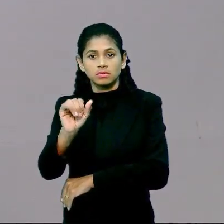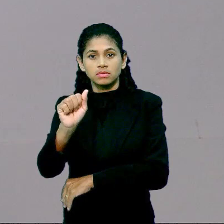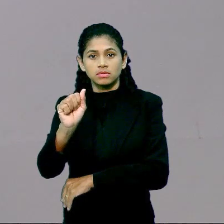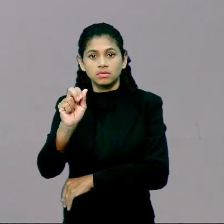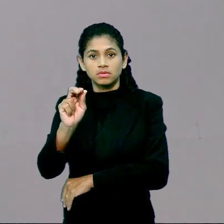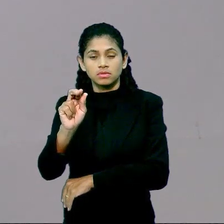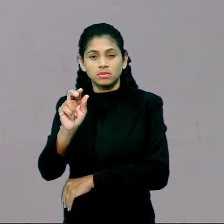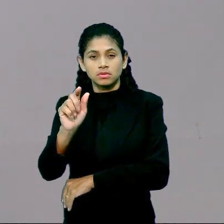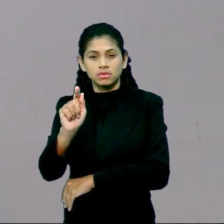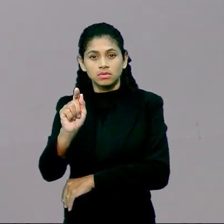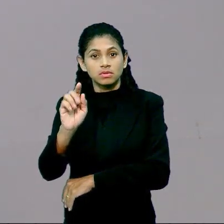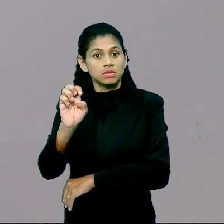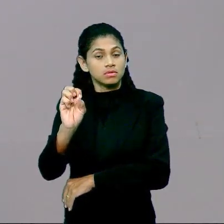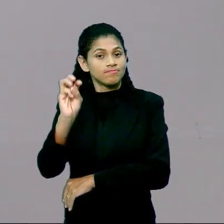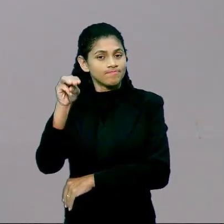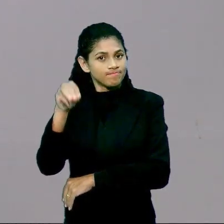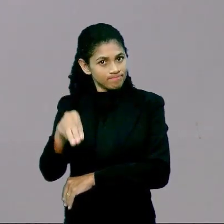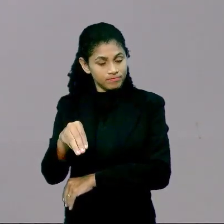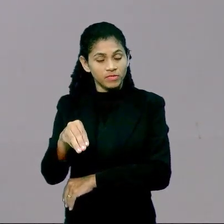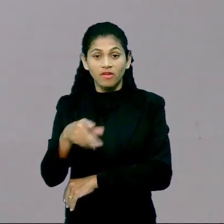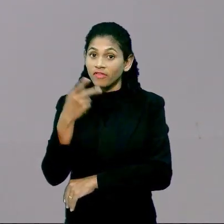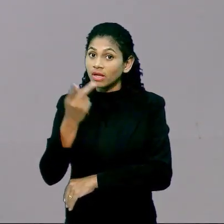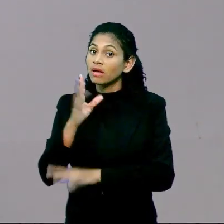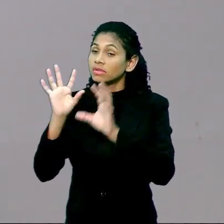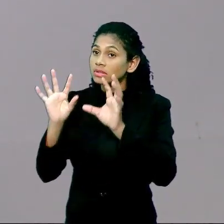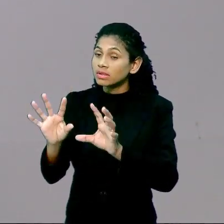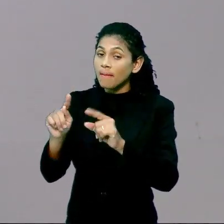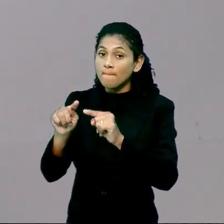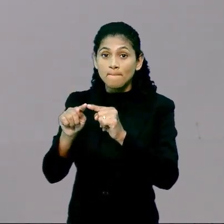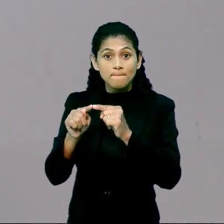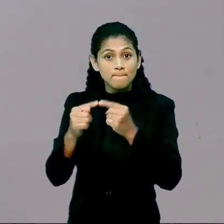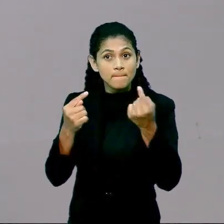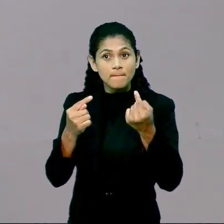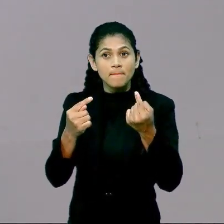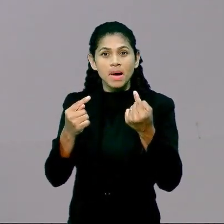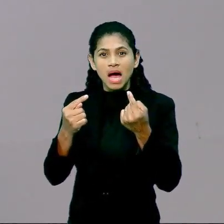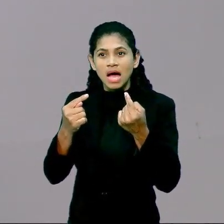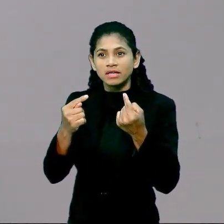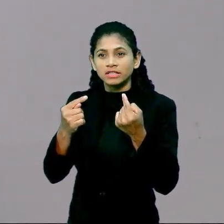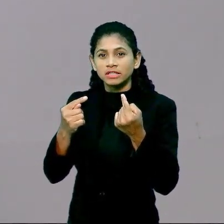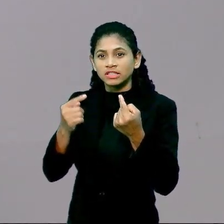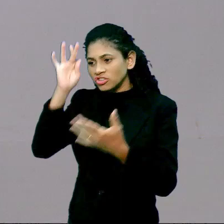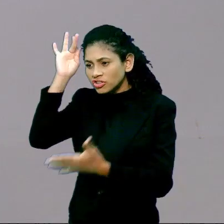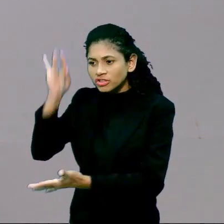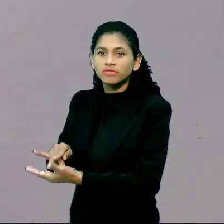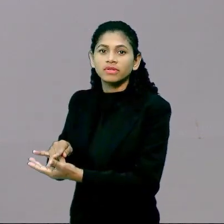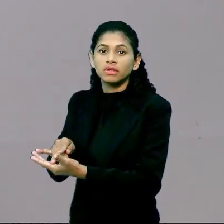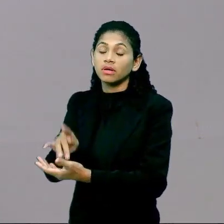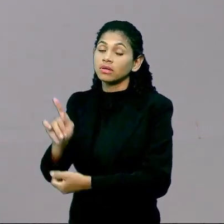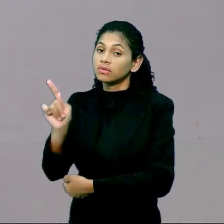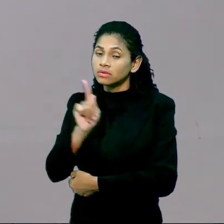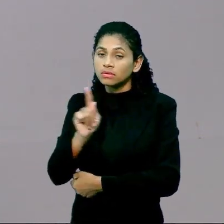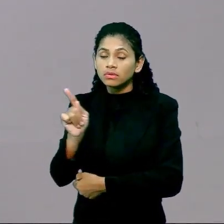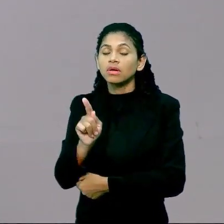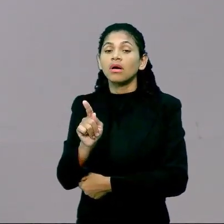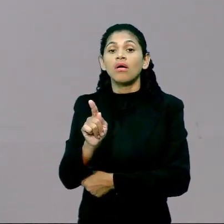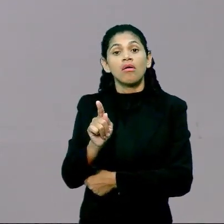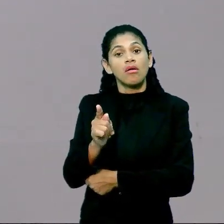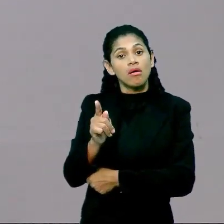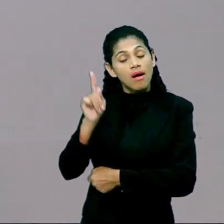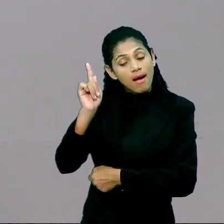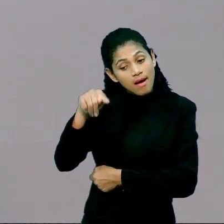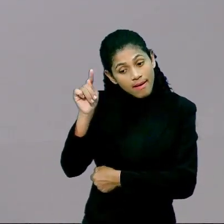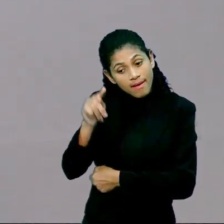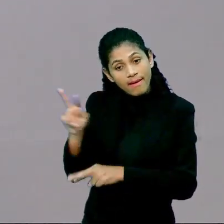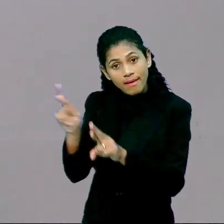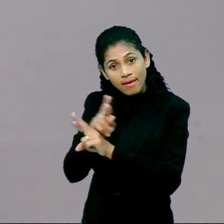saber, dizia que sim, mas não quer dizer que seja. Tanto que a gente tem ela marginalizada, tem associado como uma conduta